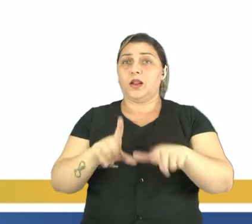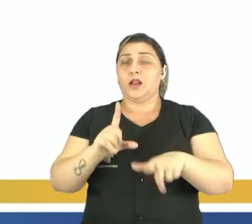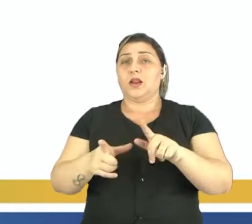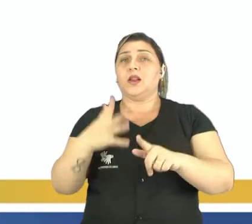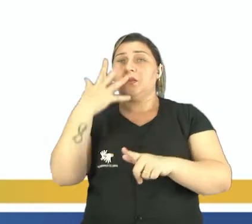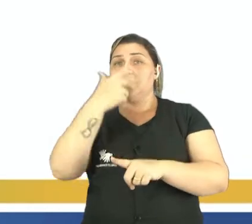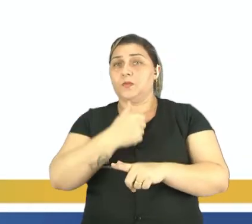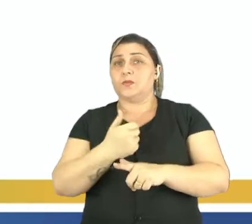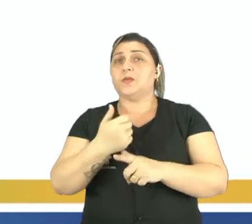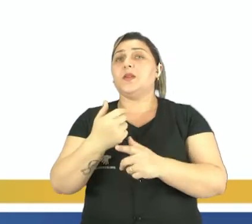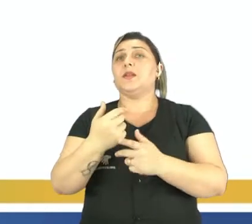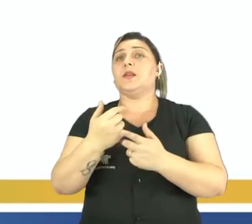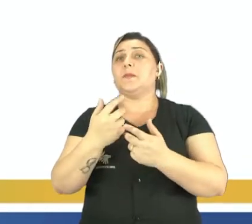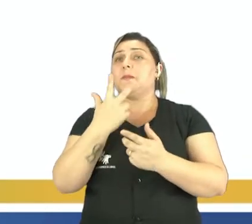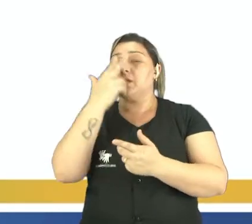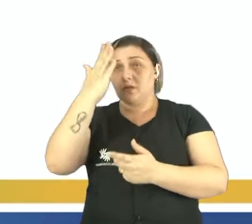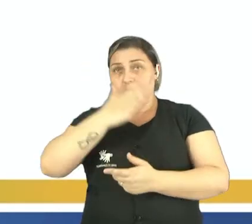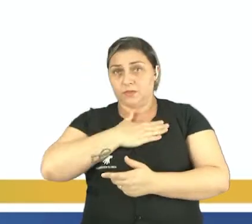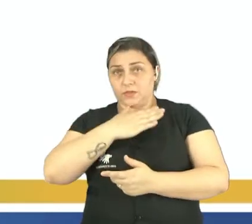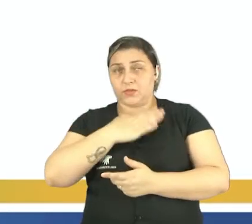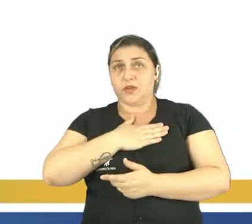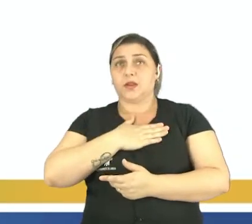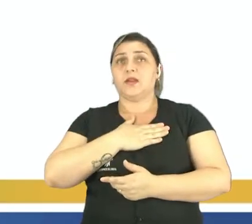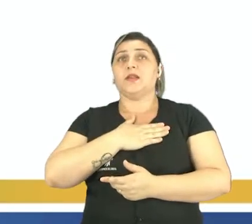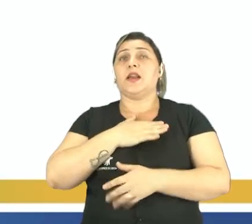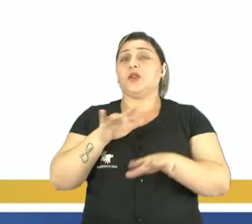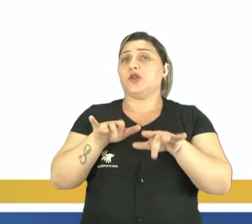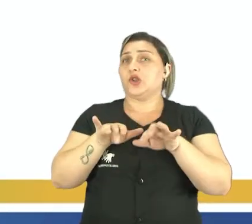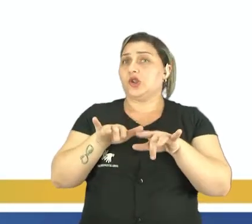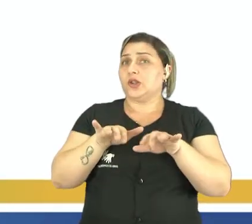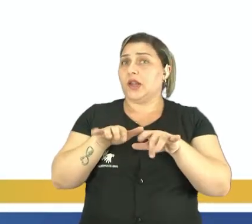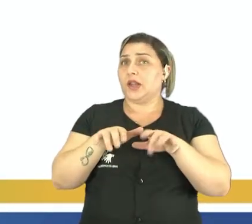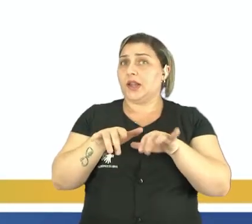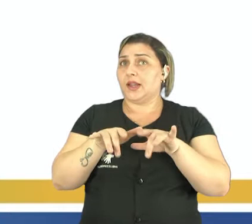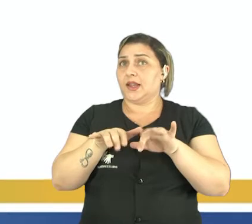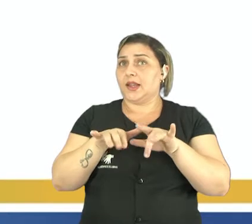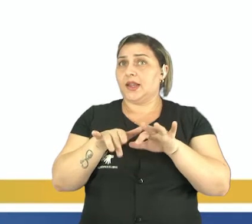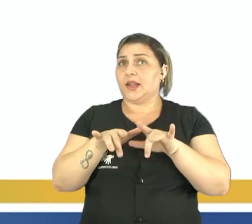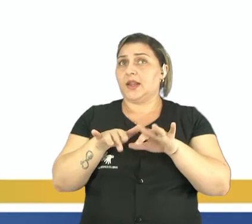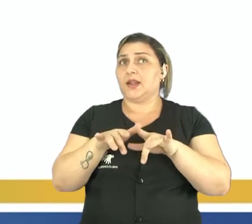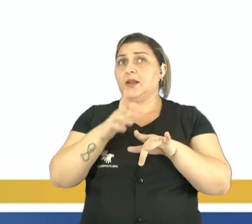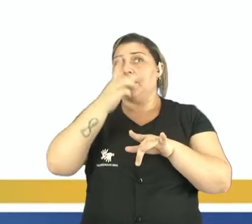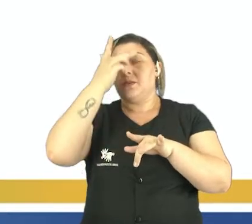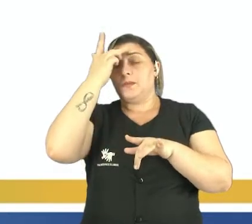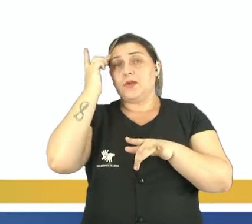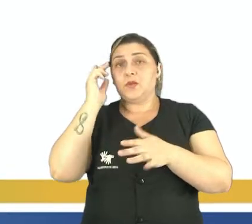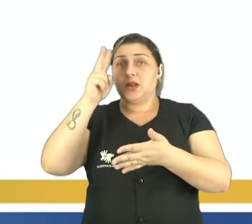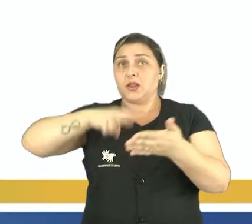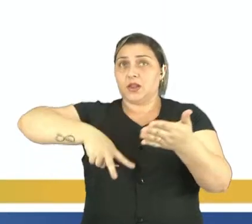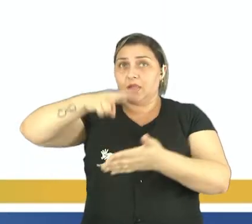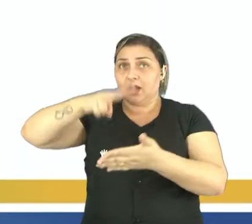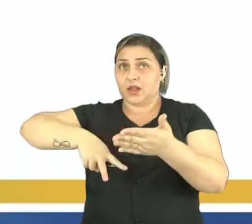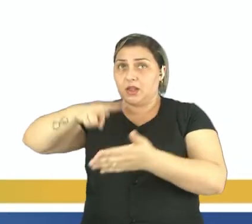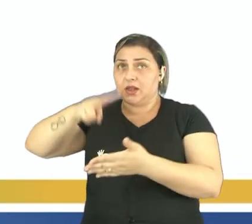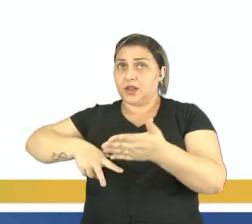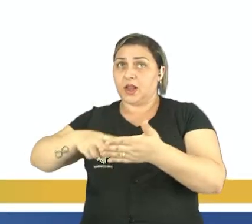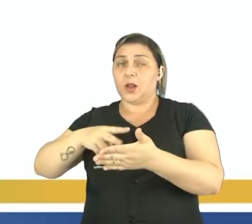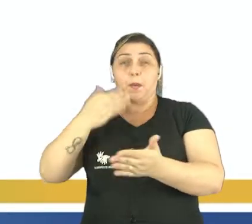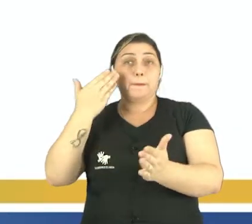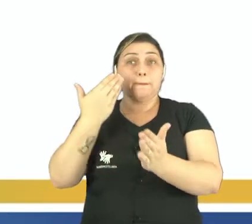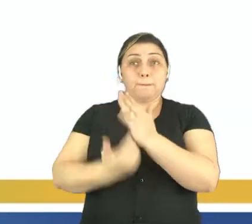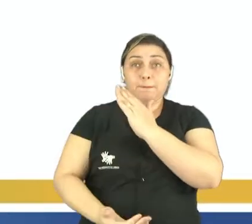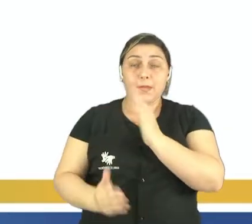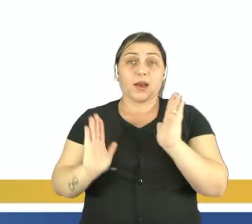por exemplo, o ideal é que a carta seja digitada, para que a pessoa que está lendo ela não